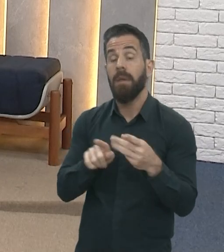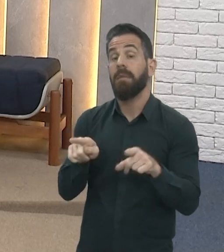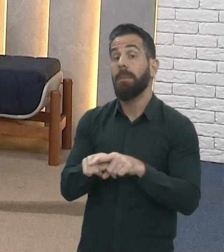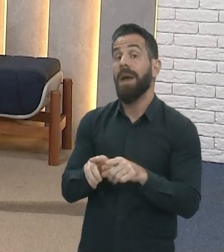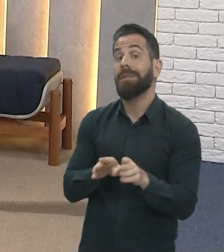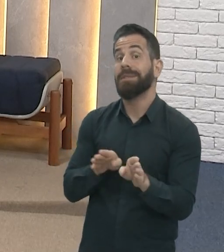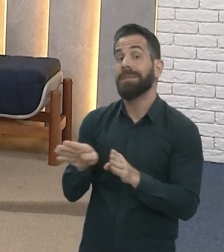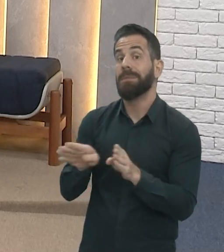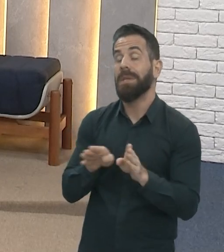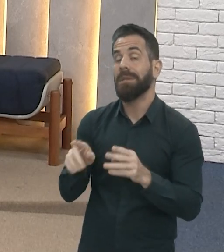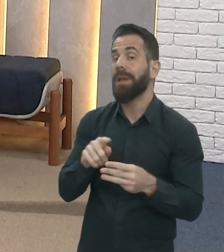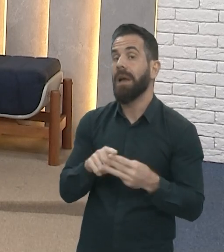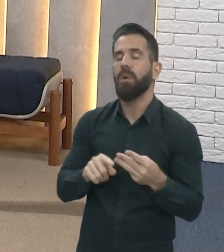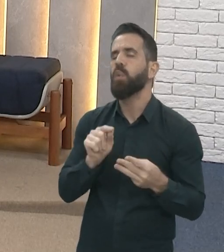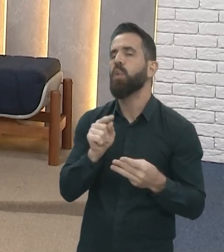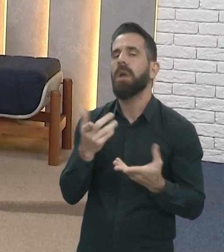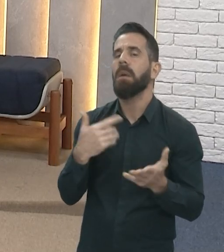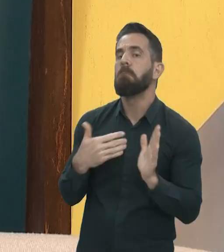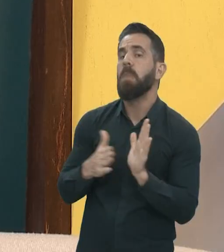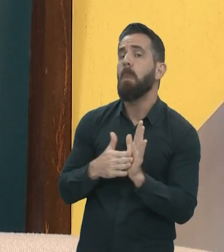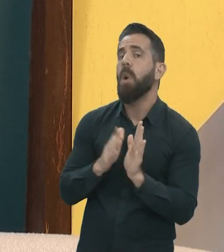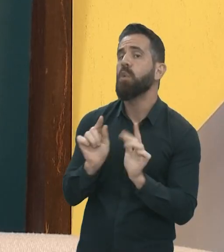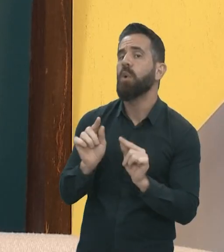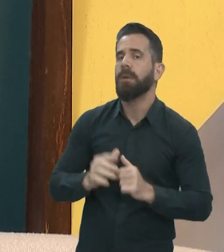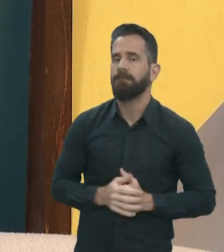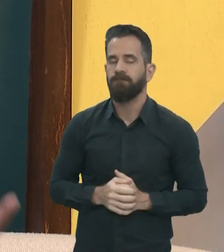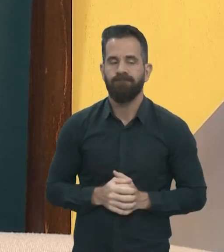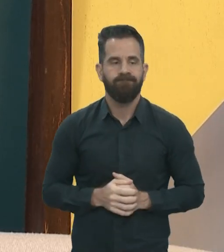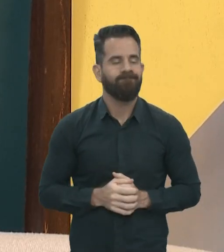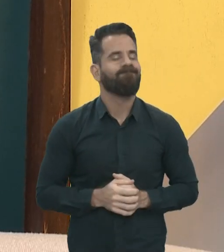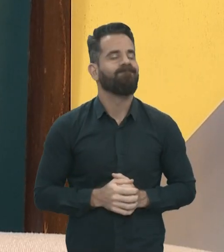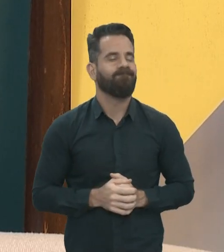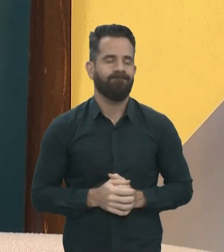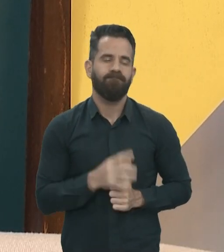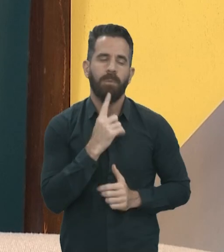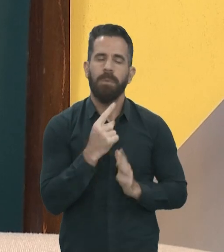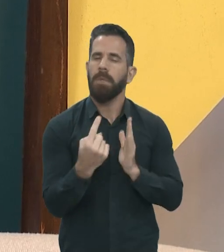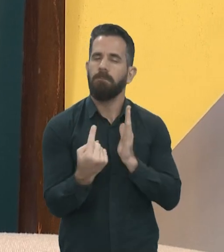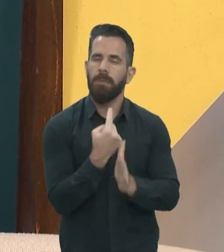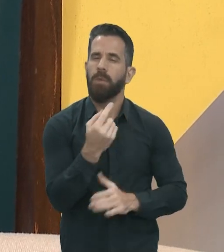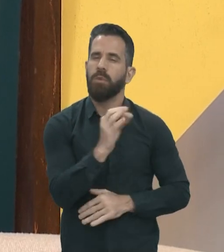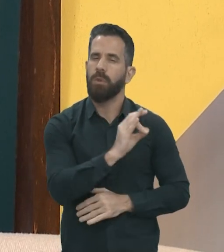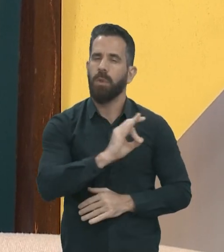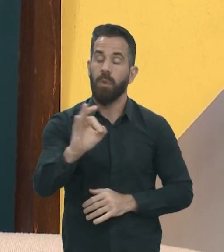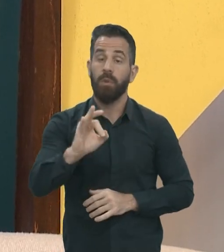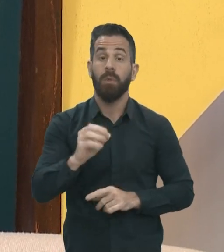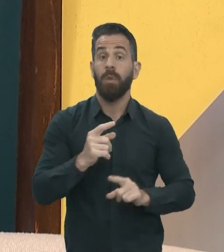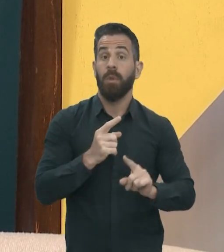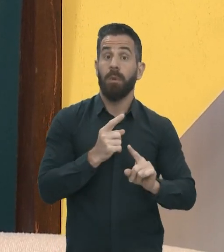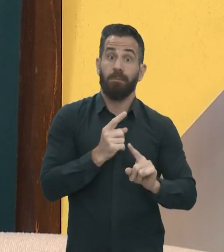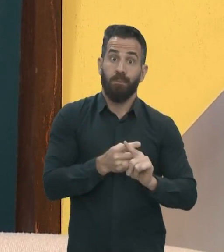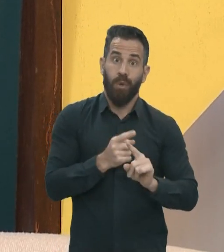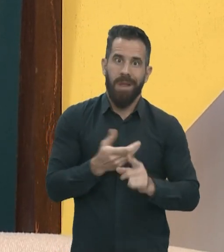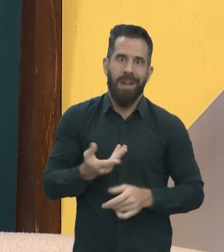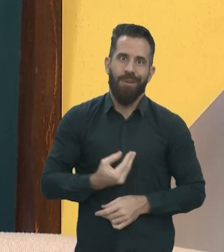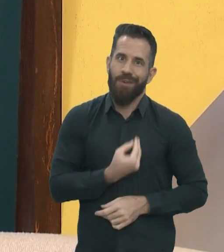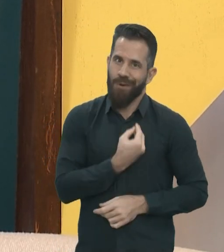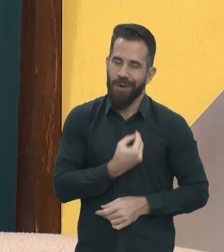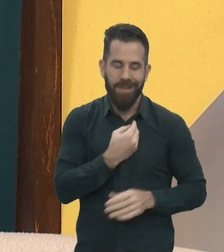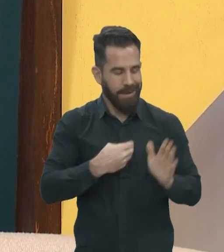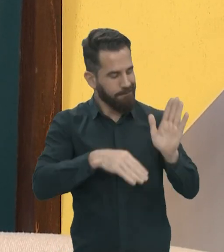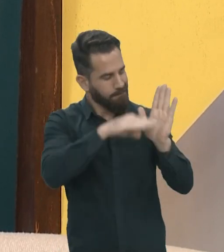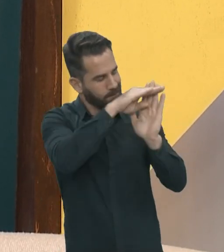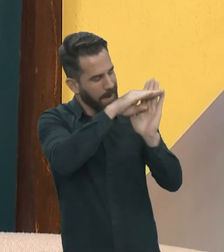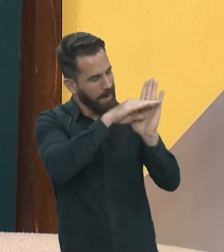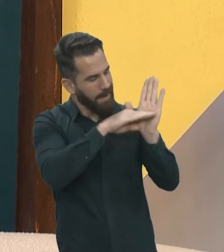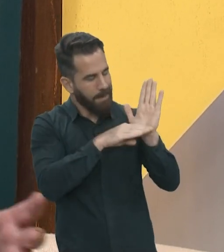pergunta é uma pergunta bastante importante porque ela está justamente num dos grandes pilares do nosso programa do UFG Agora com Você. Nós estamos